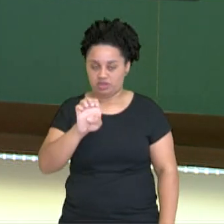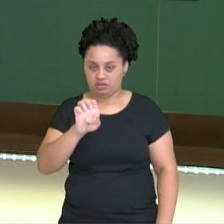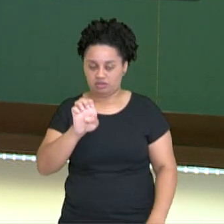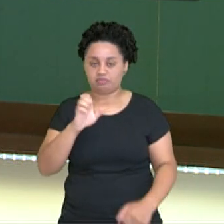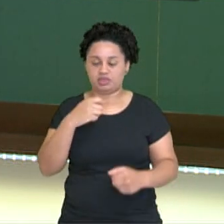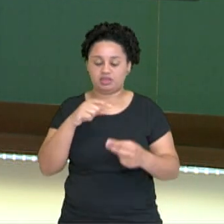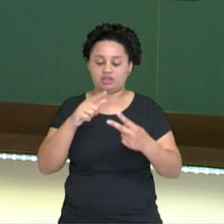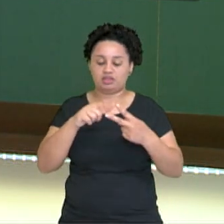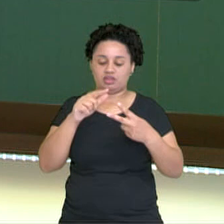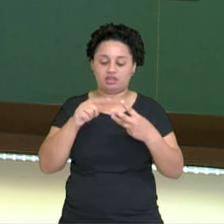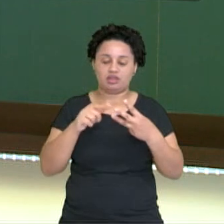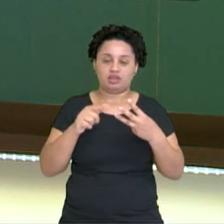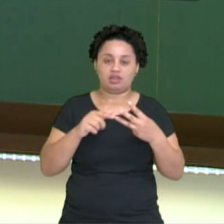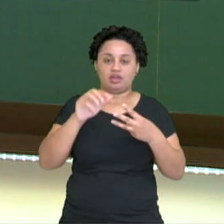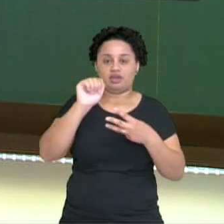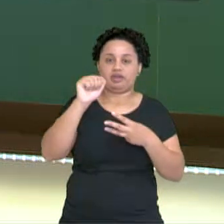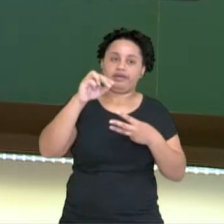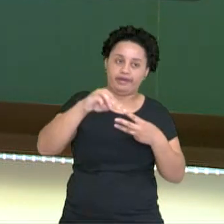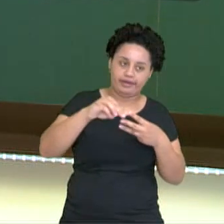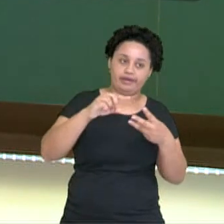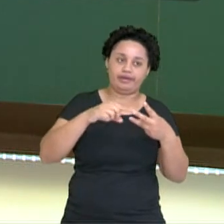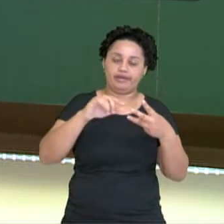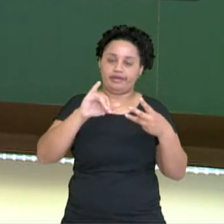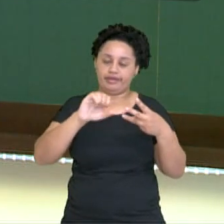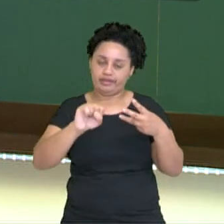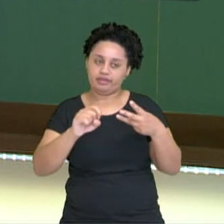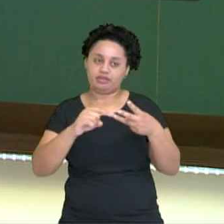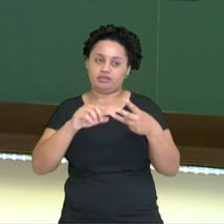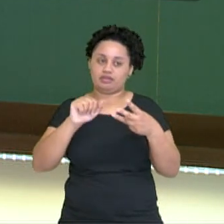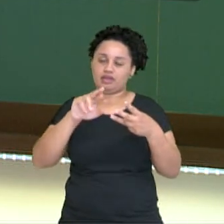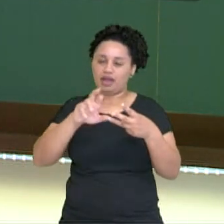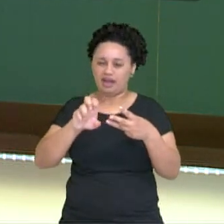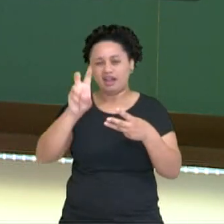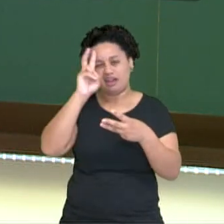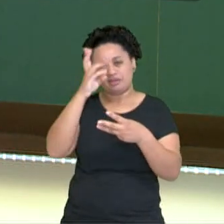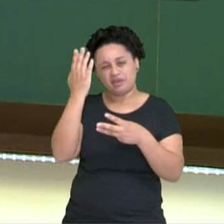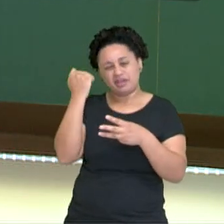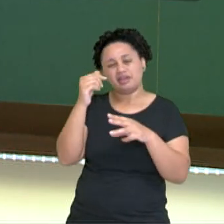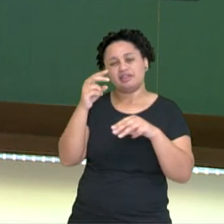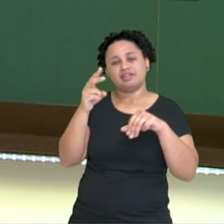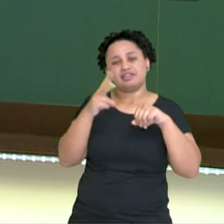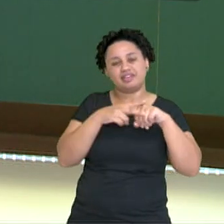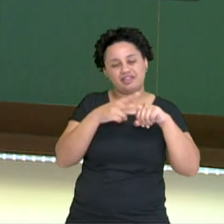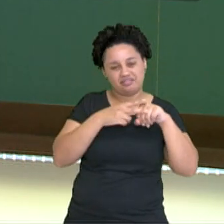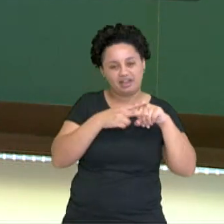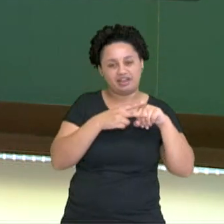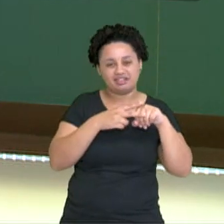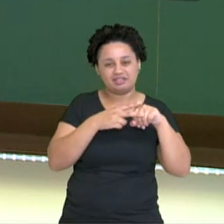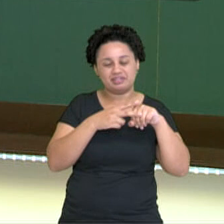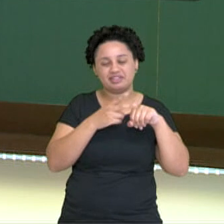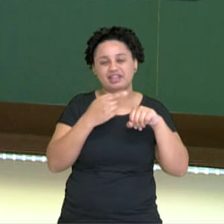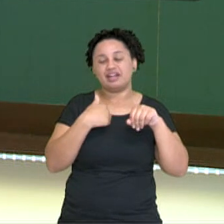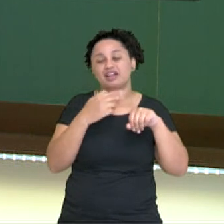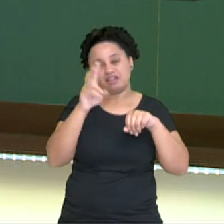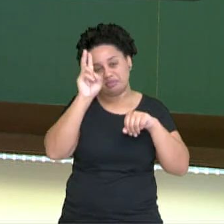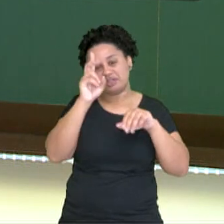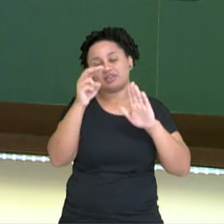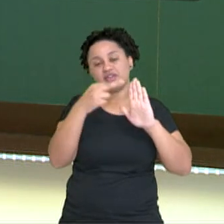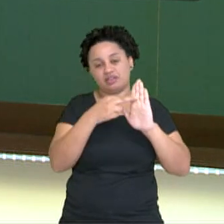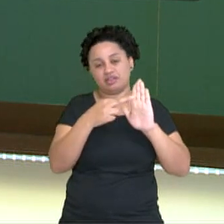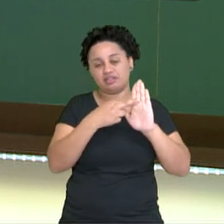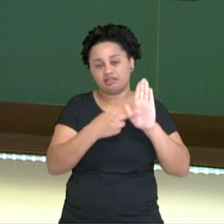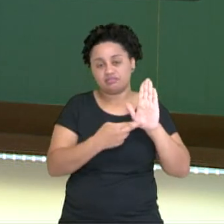ou are. Daí, lembrando lá das regras do verbo to be, I am, you are, he, she,